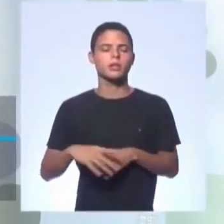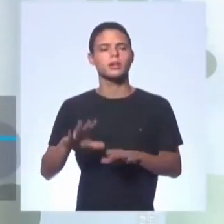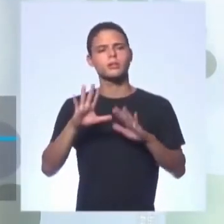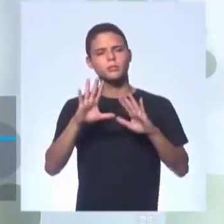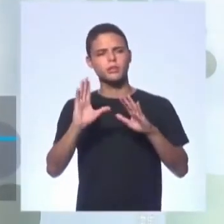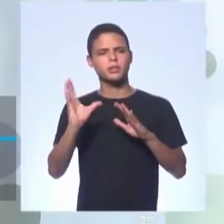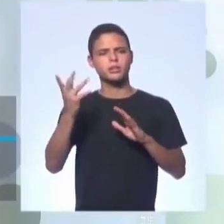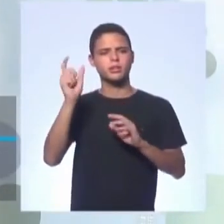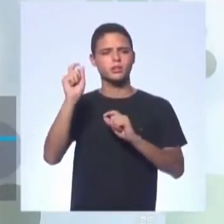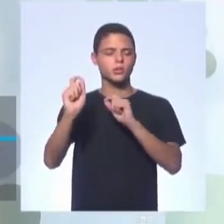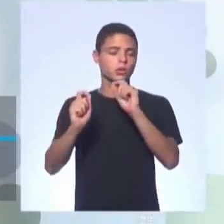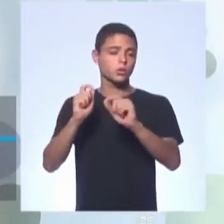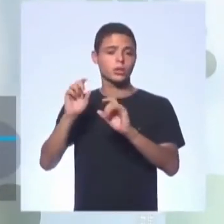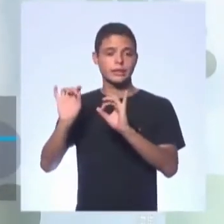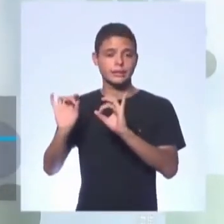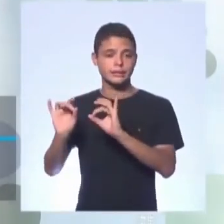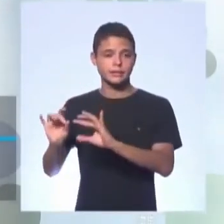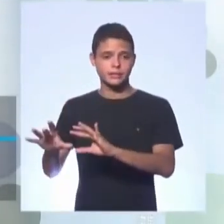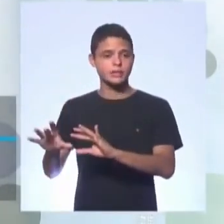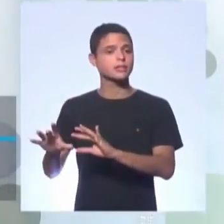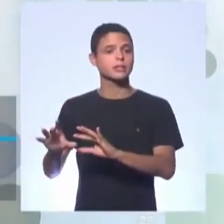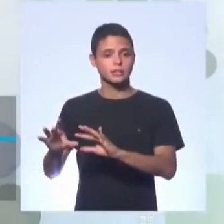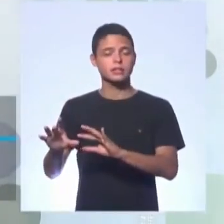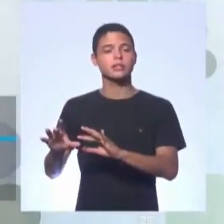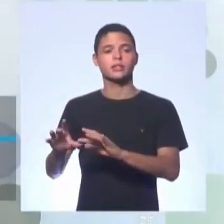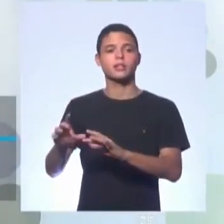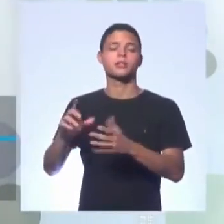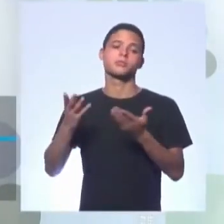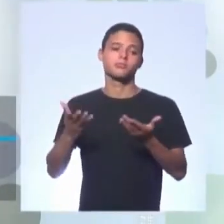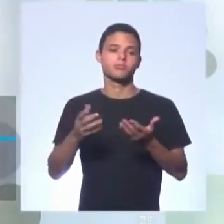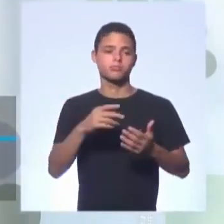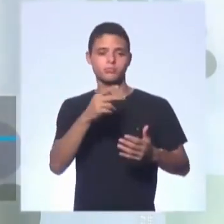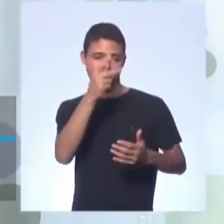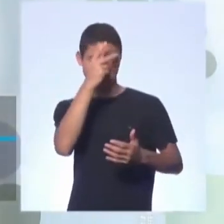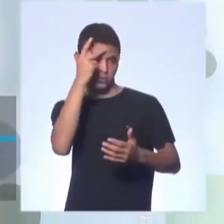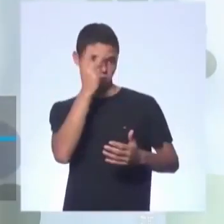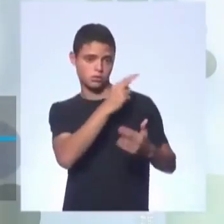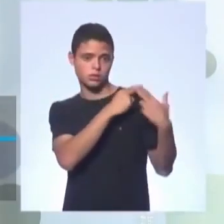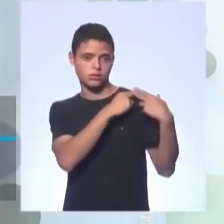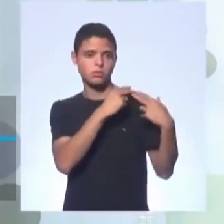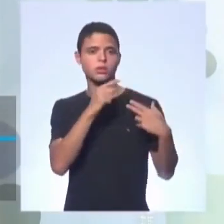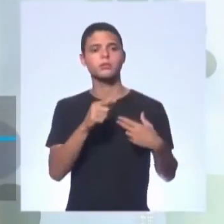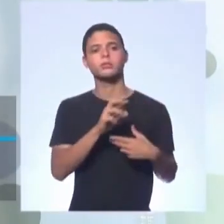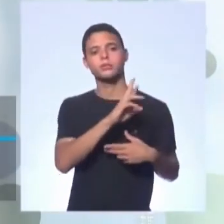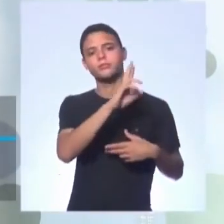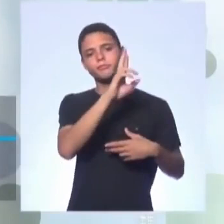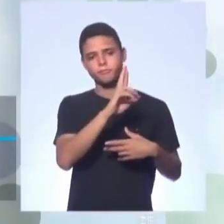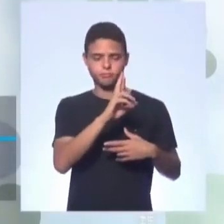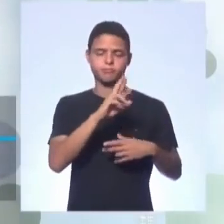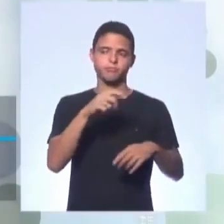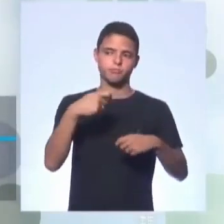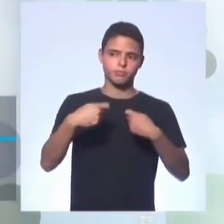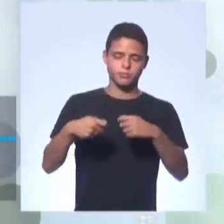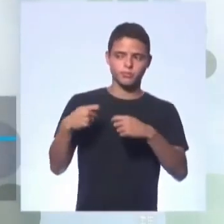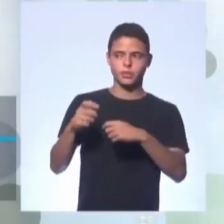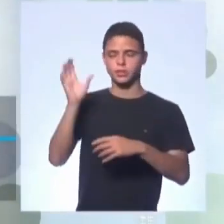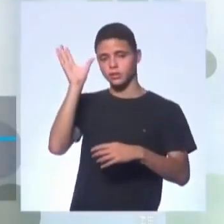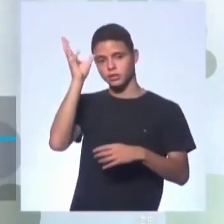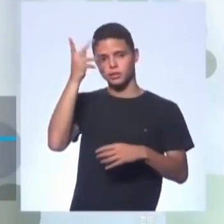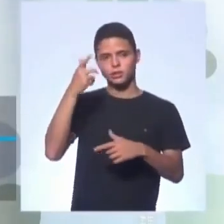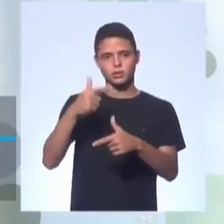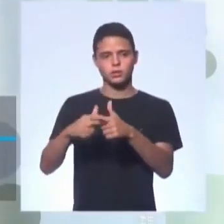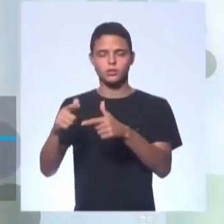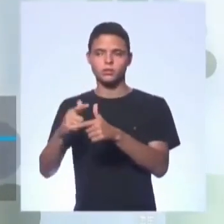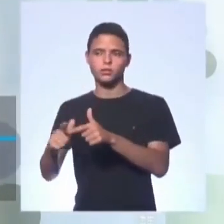terrenos, o proprietário ele é responsável por esse resíduo sólido. Então, se ele não resolver esse problema,